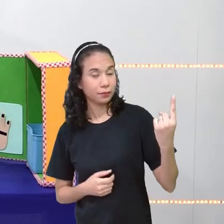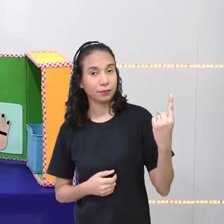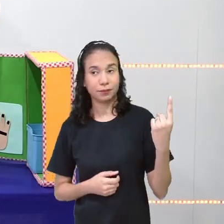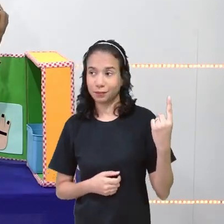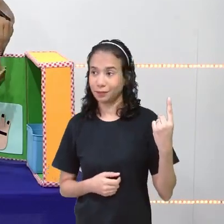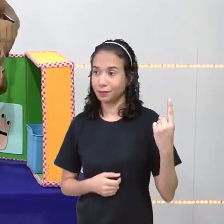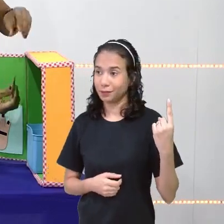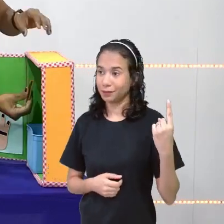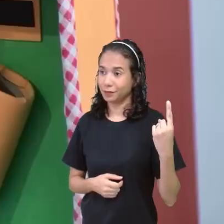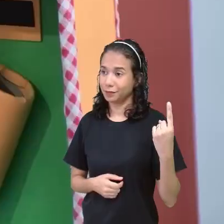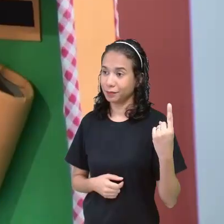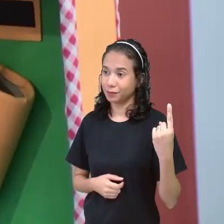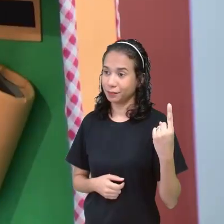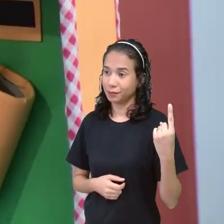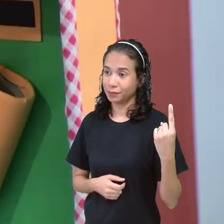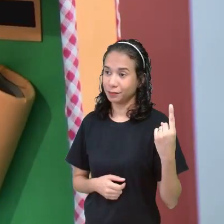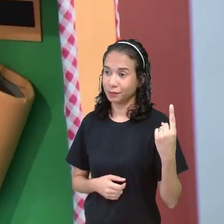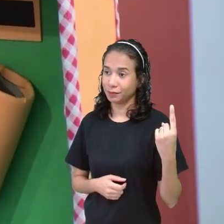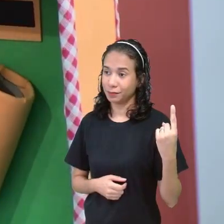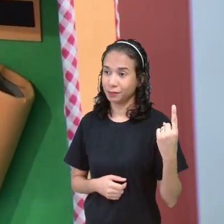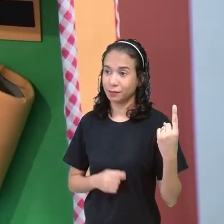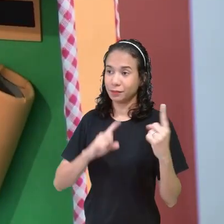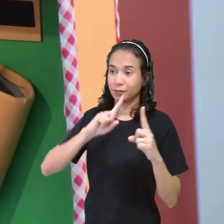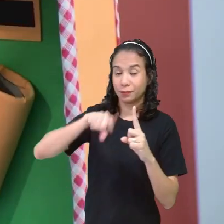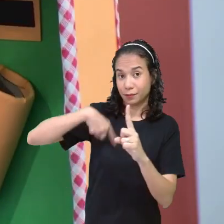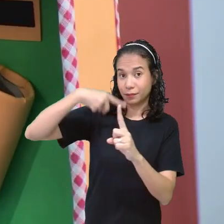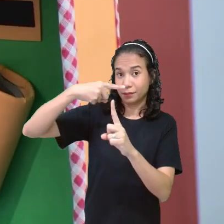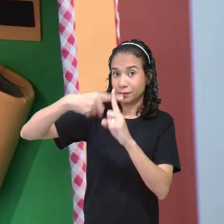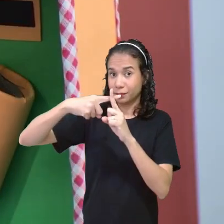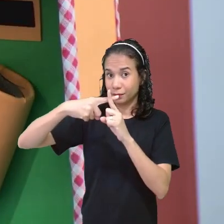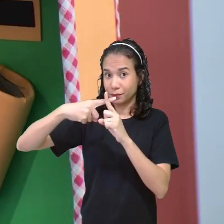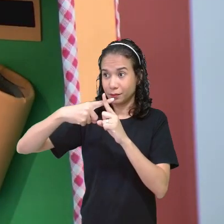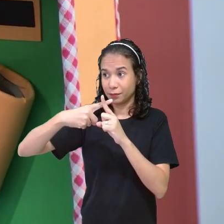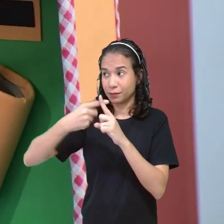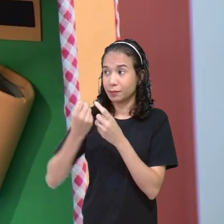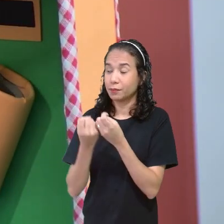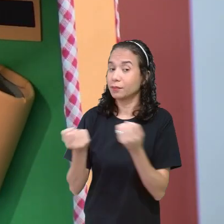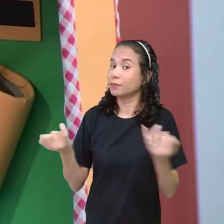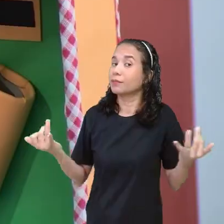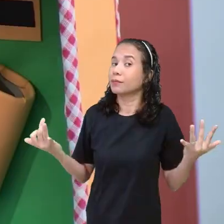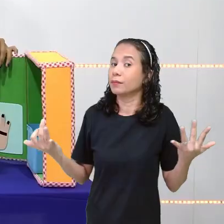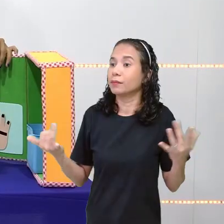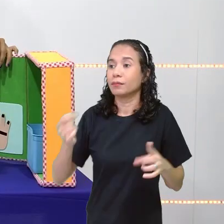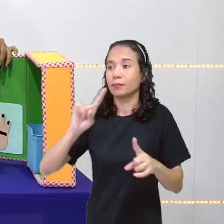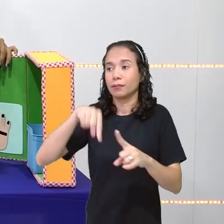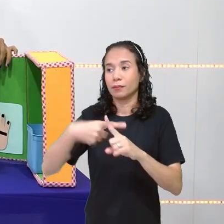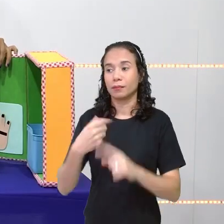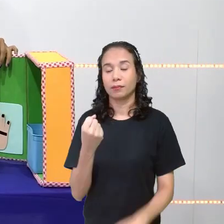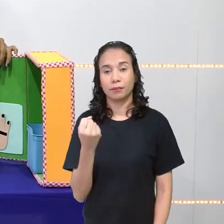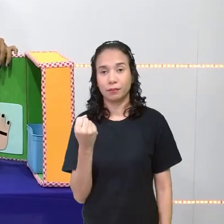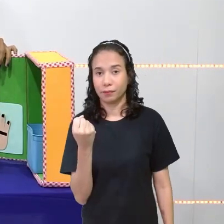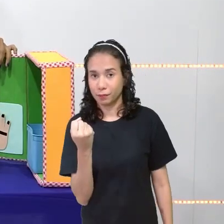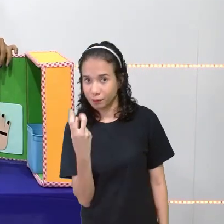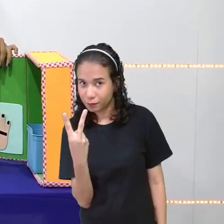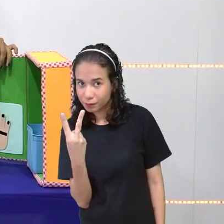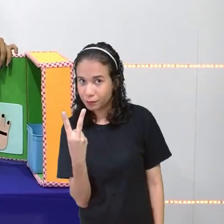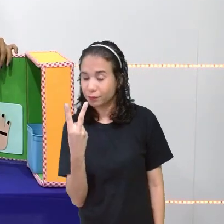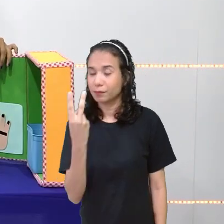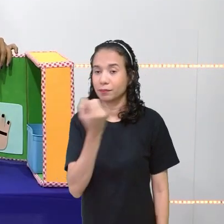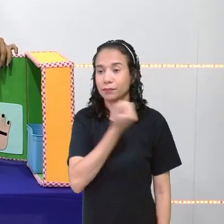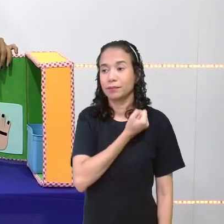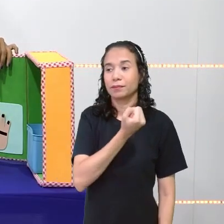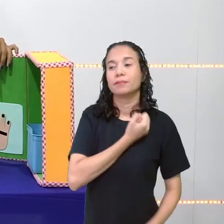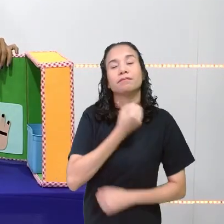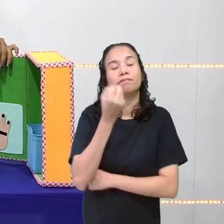mais, quantos? Mais dois. Deixa eu pegar o número dois aqui.